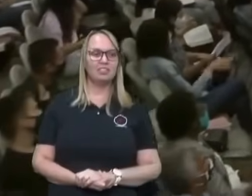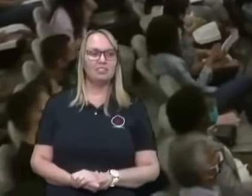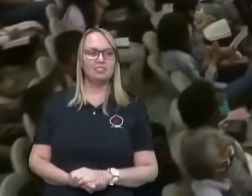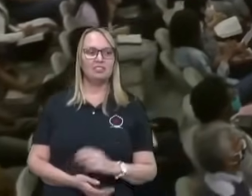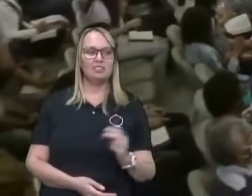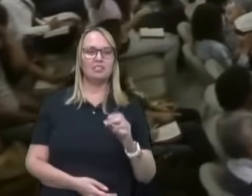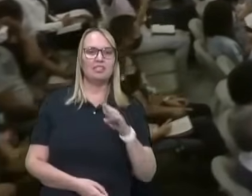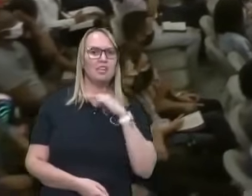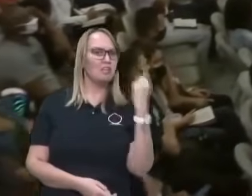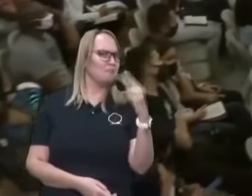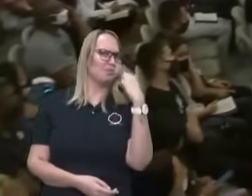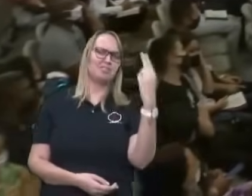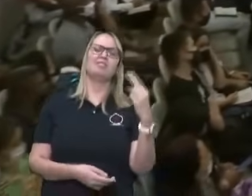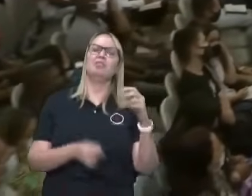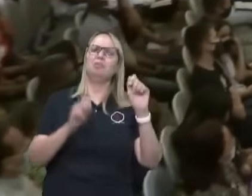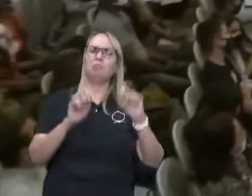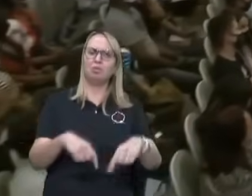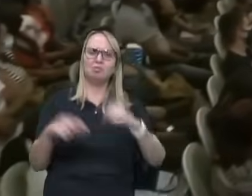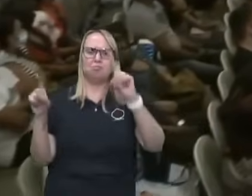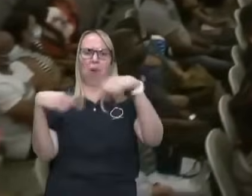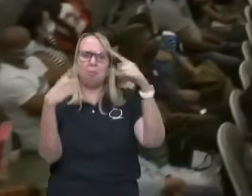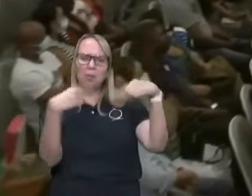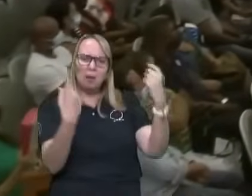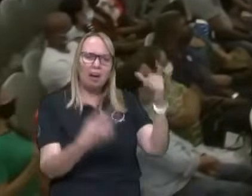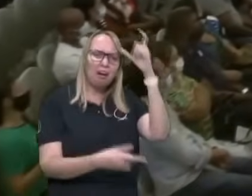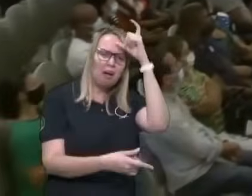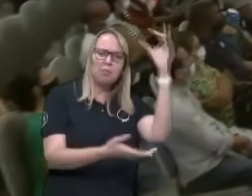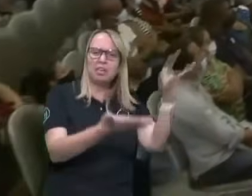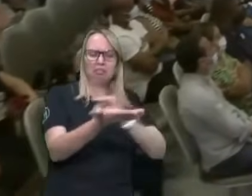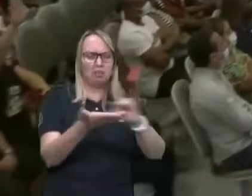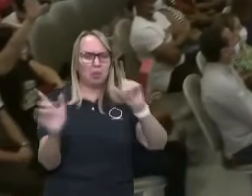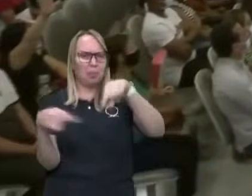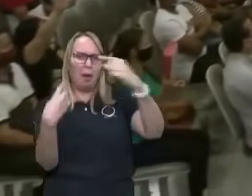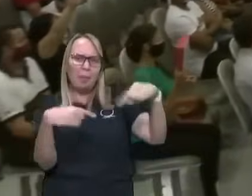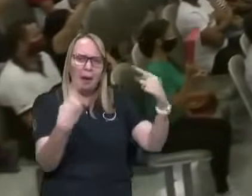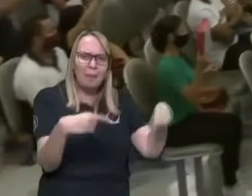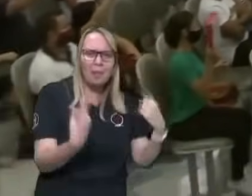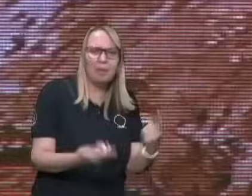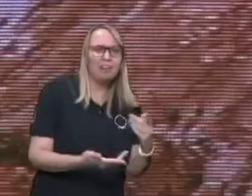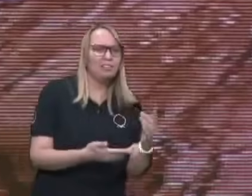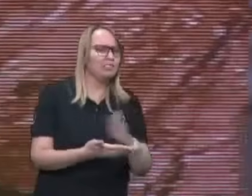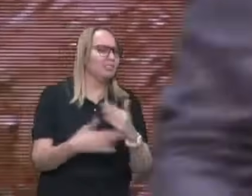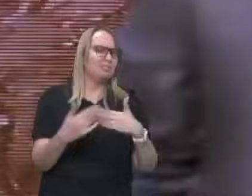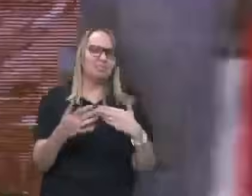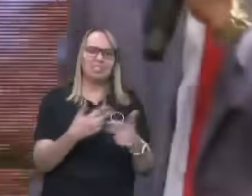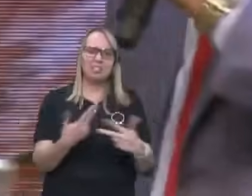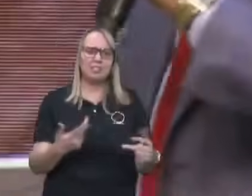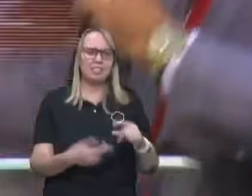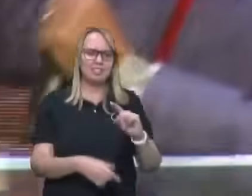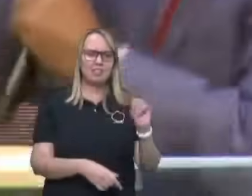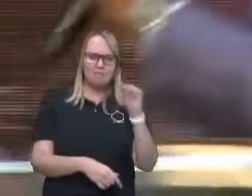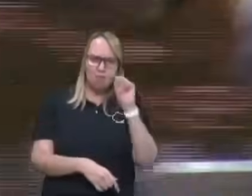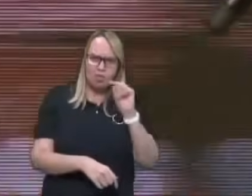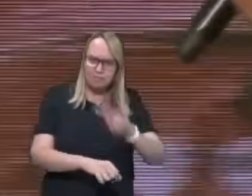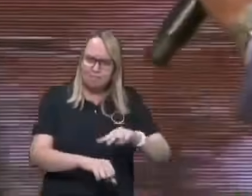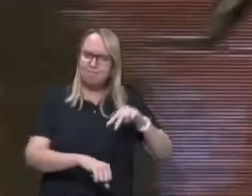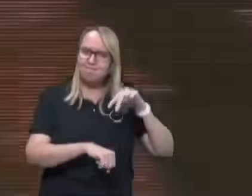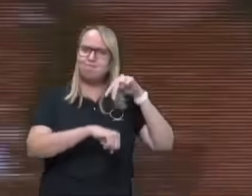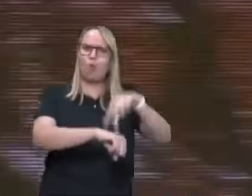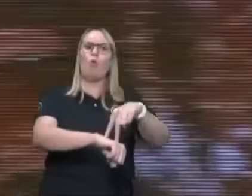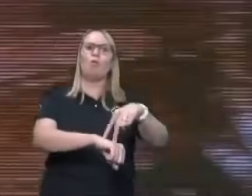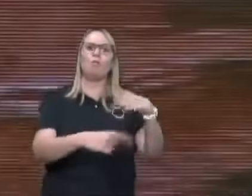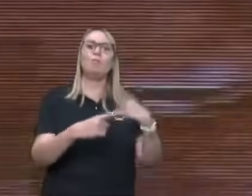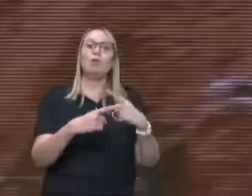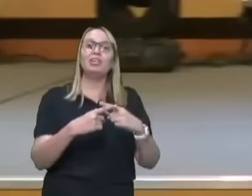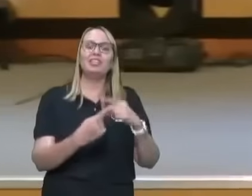capeta. Pode vir gente ruim. Pode levantar o inimigo que for. Você não vai ser abalado nem destruído. Você